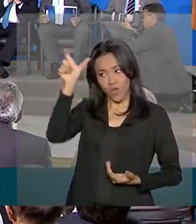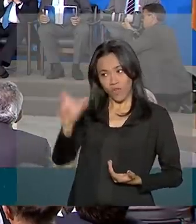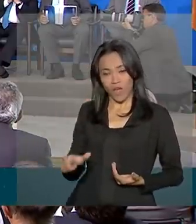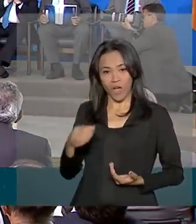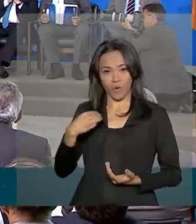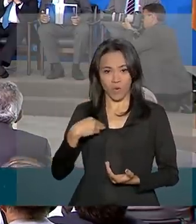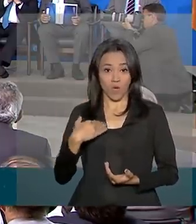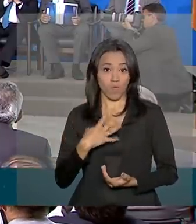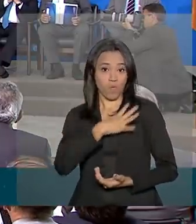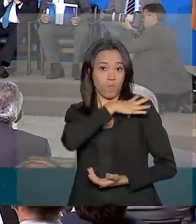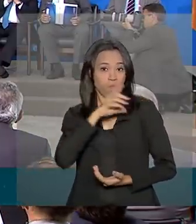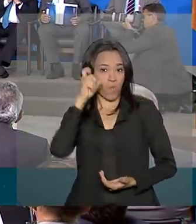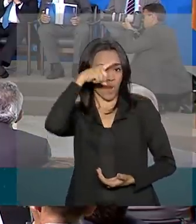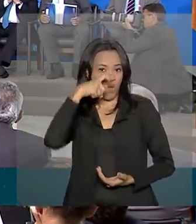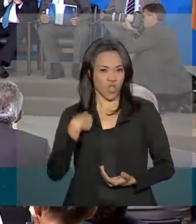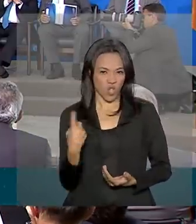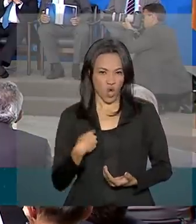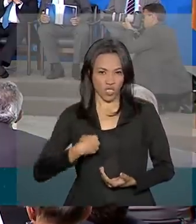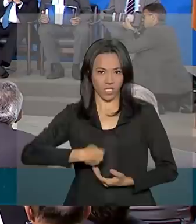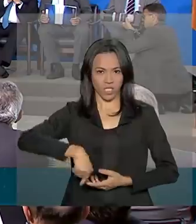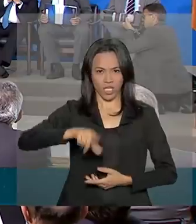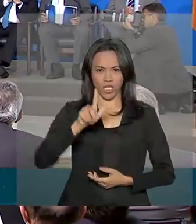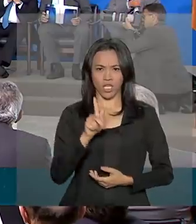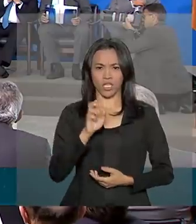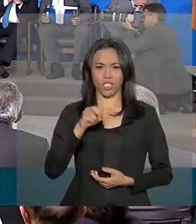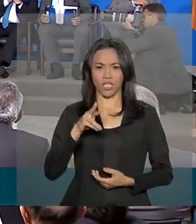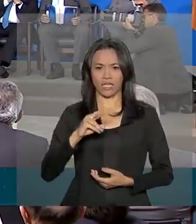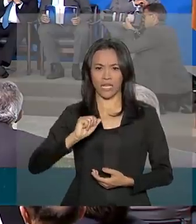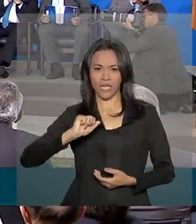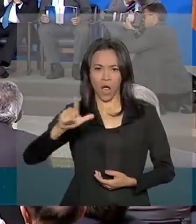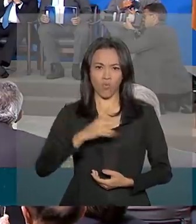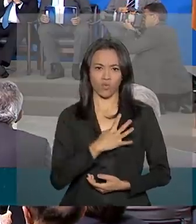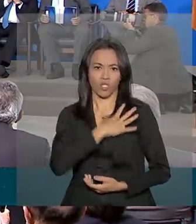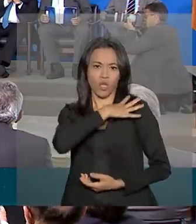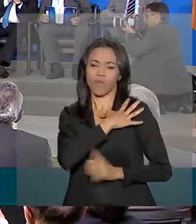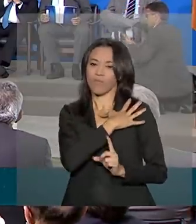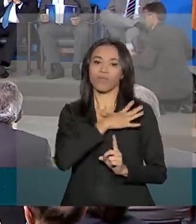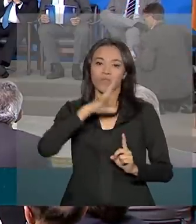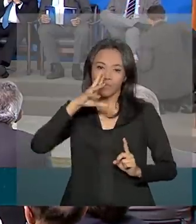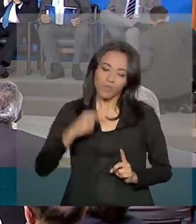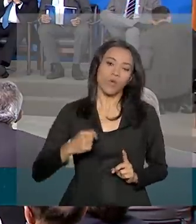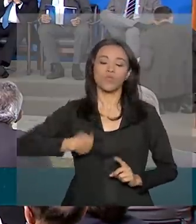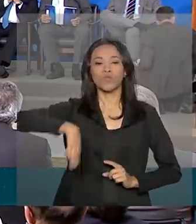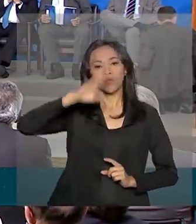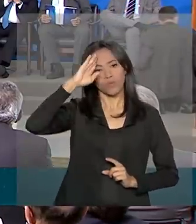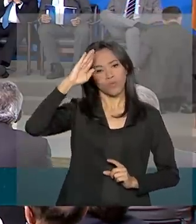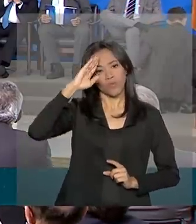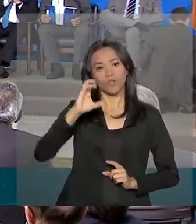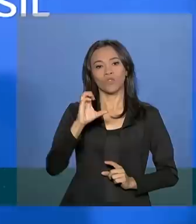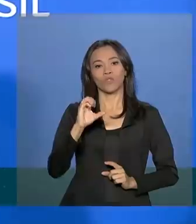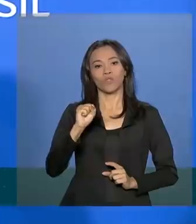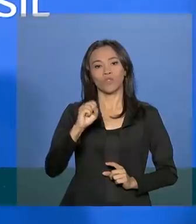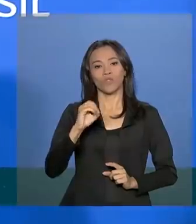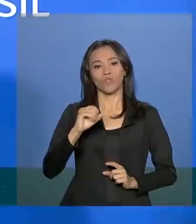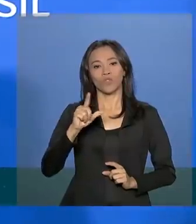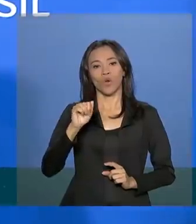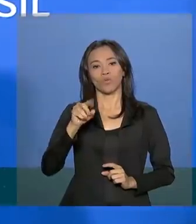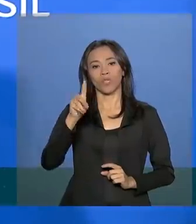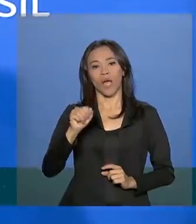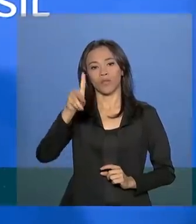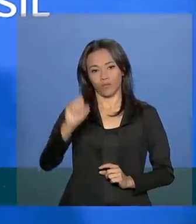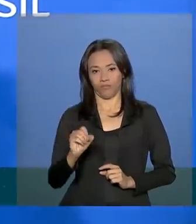nem eu sou o capitão nós somos soldados aqui é buscando ganhar essa guerra e essa